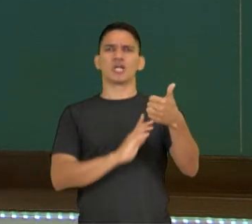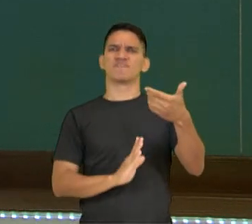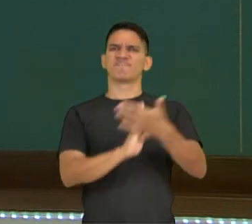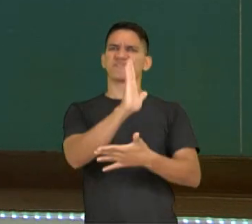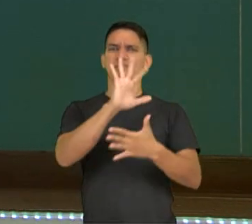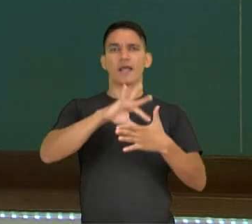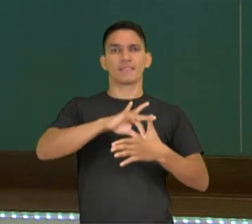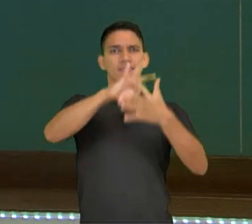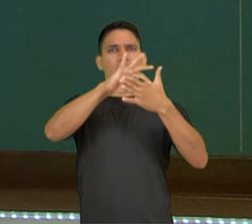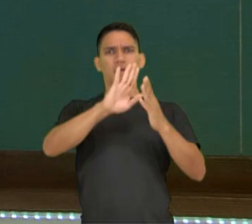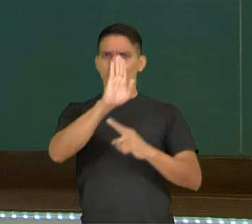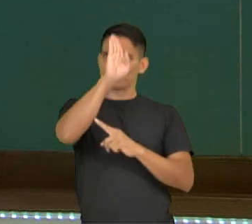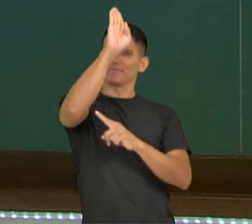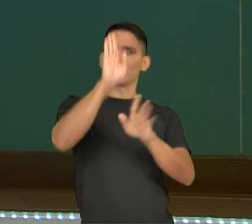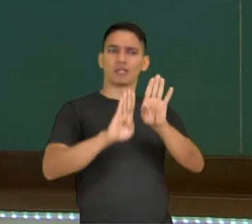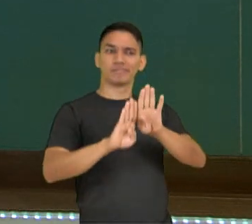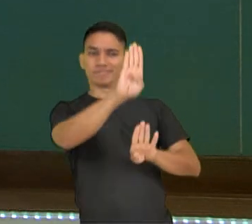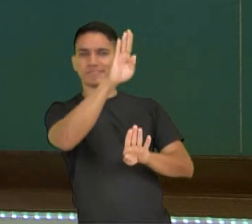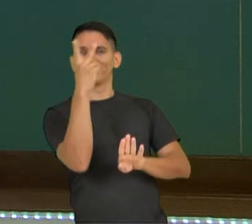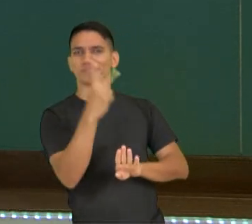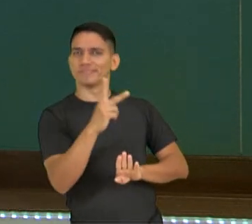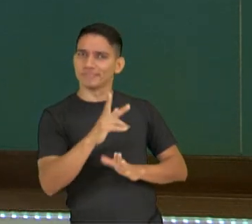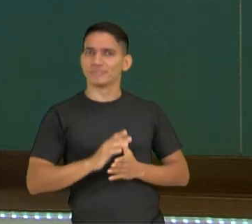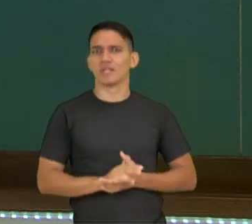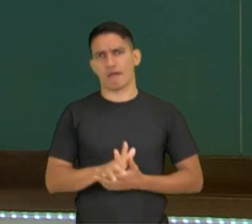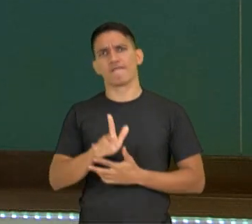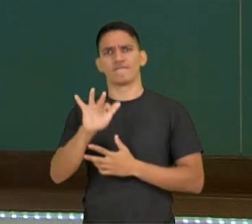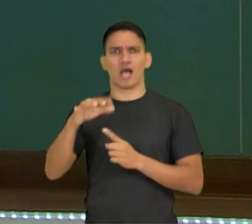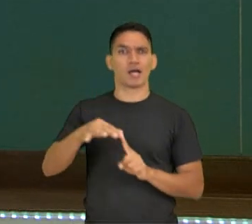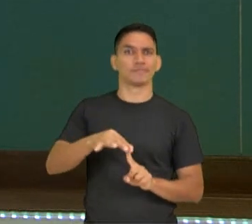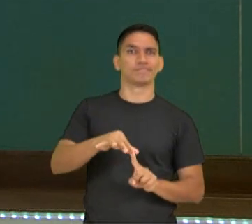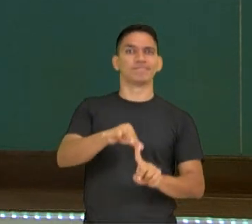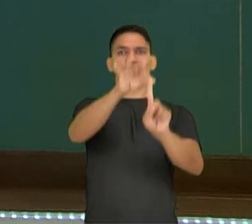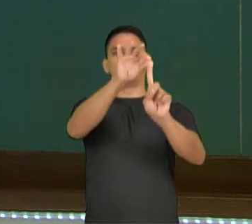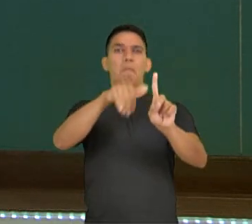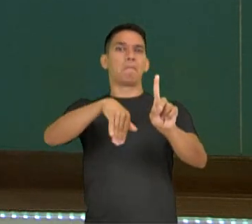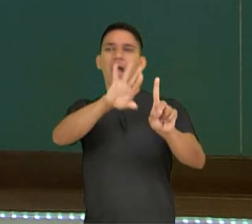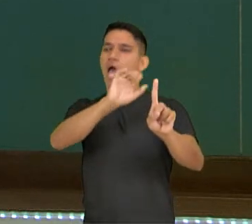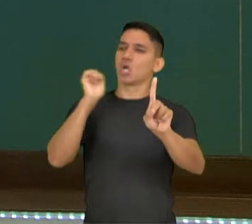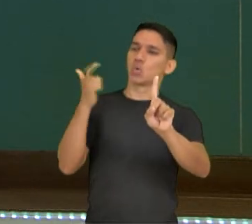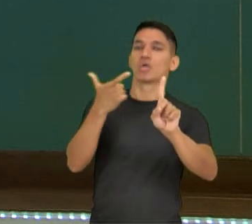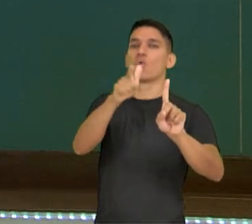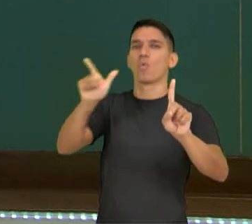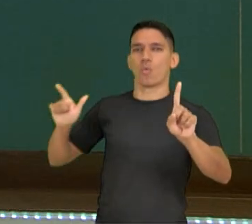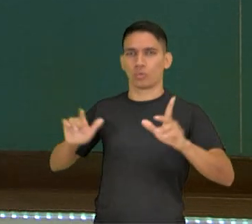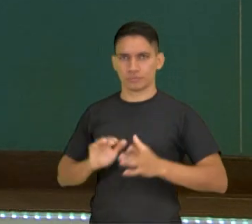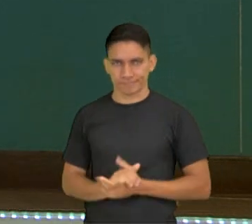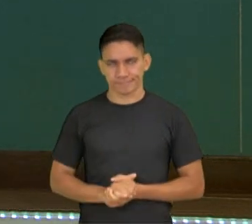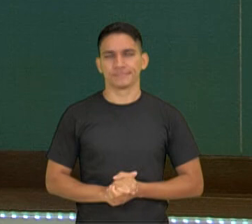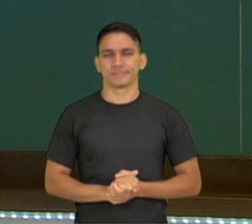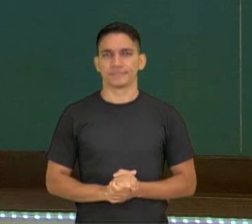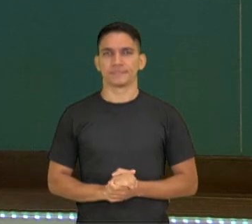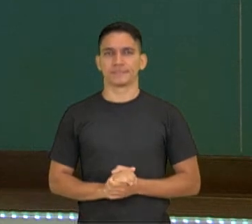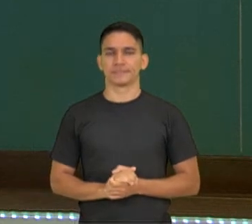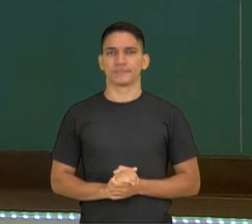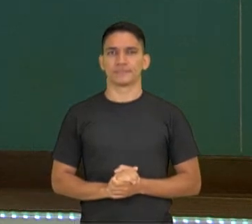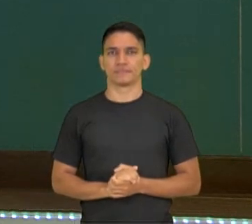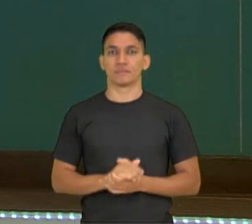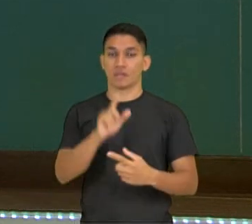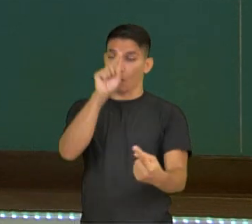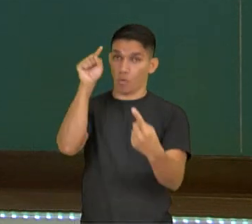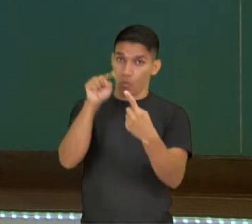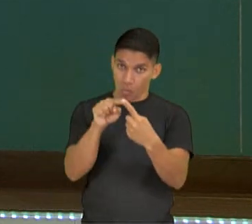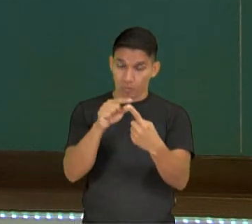né? Um que vai se destacar mais, enfim. O objetivo dos